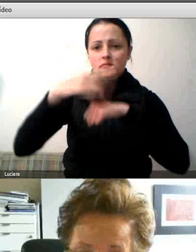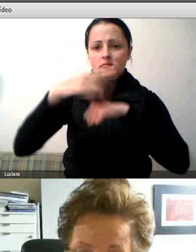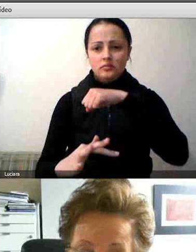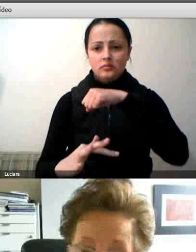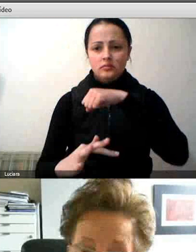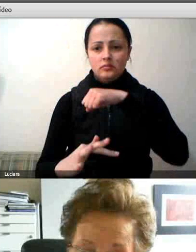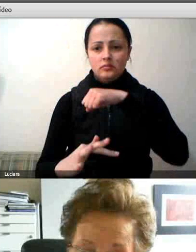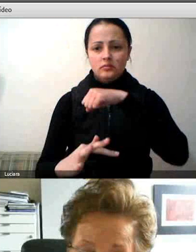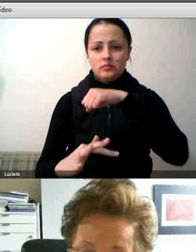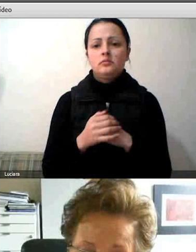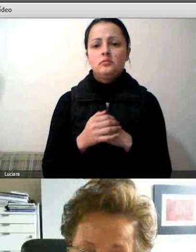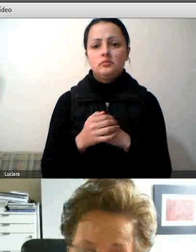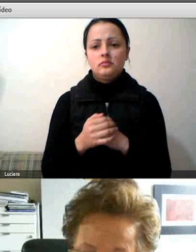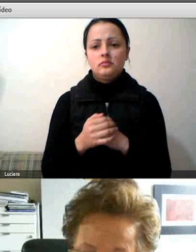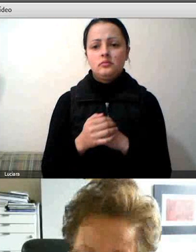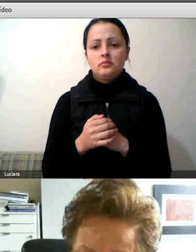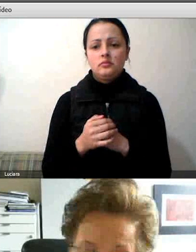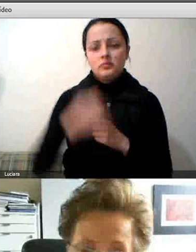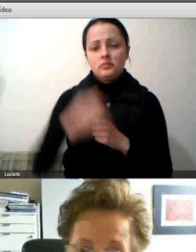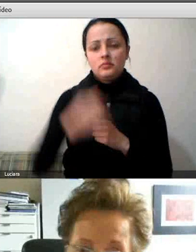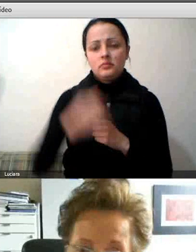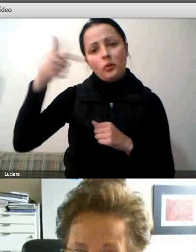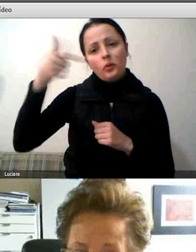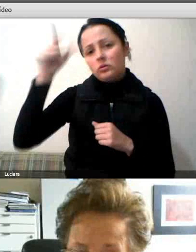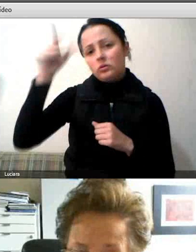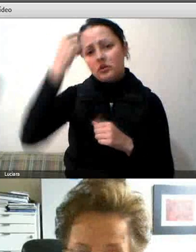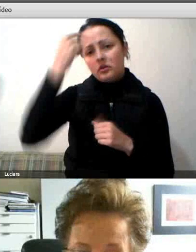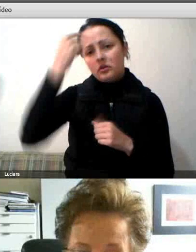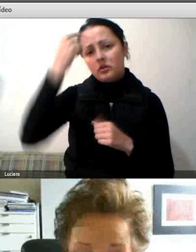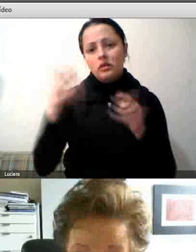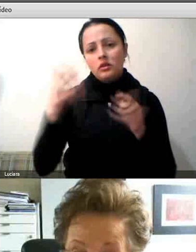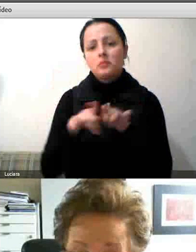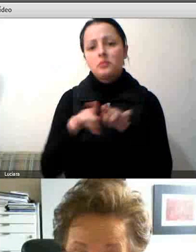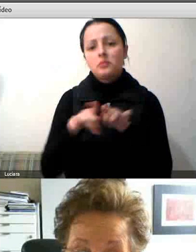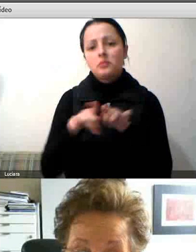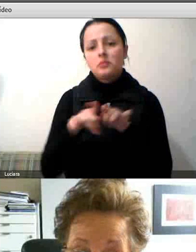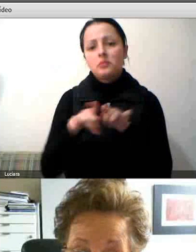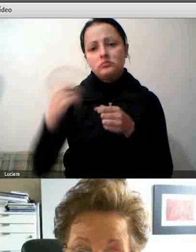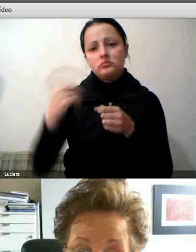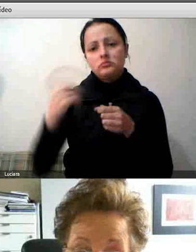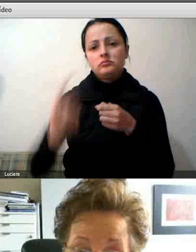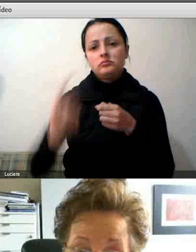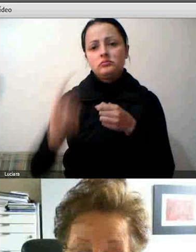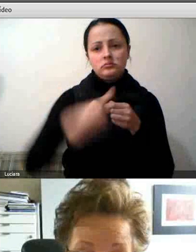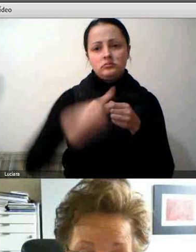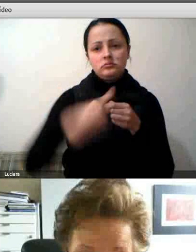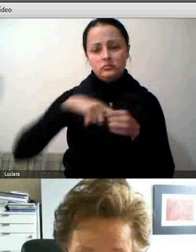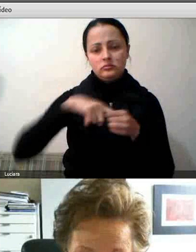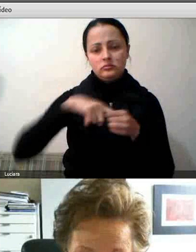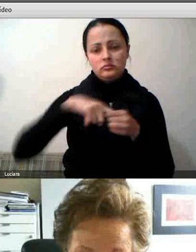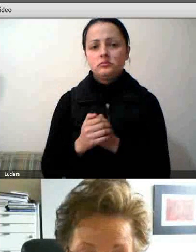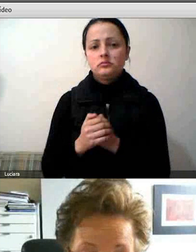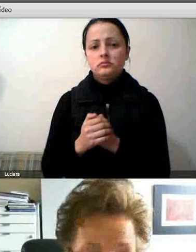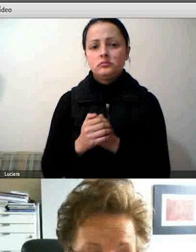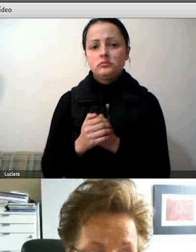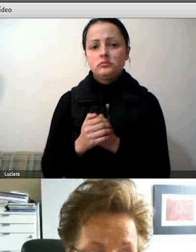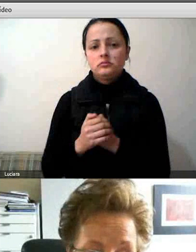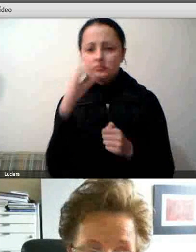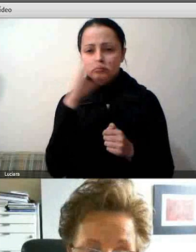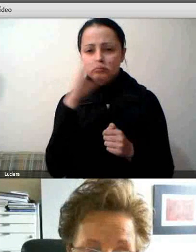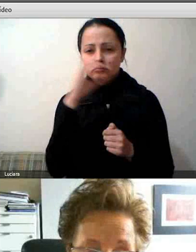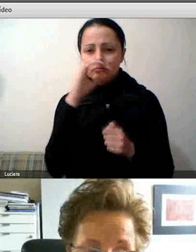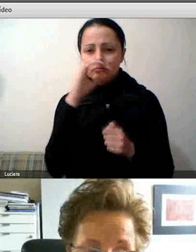Fundo, bom, com as universidades que acharem que vale, que é importante se consorciarem. Então, vou